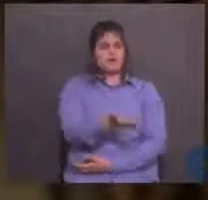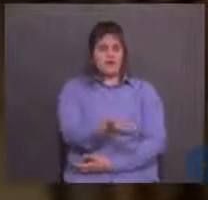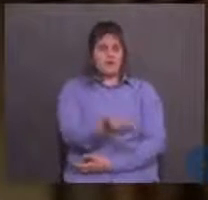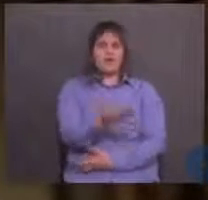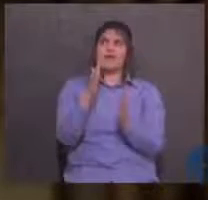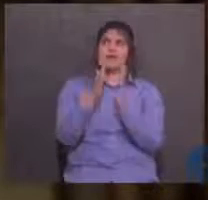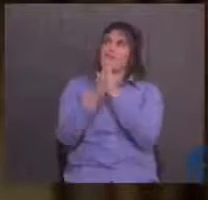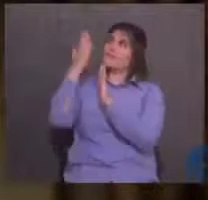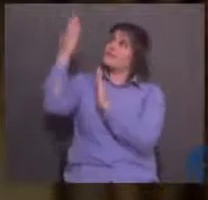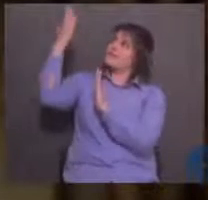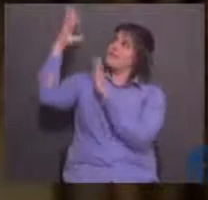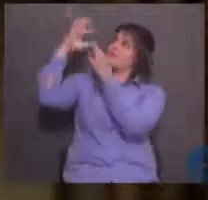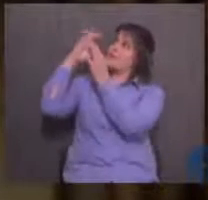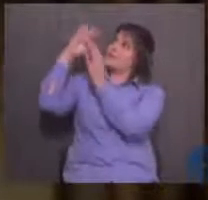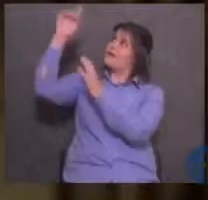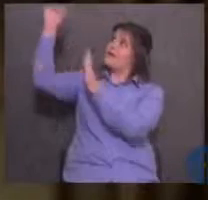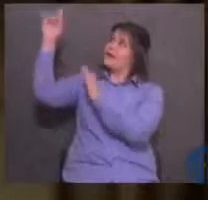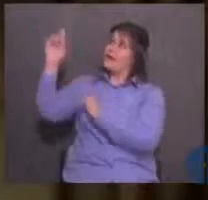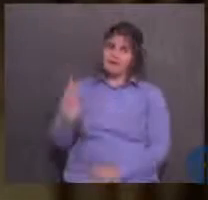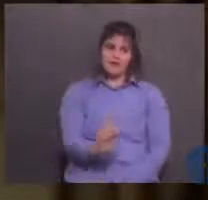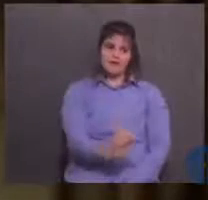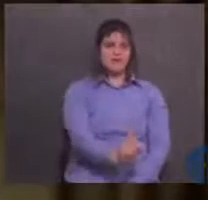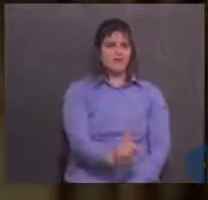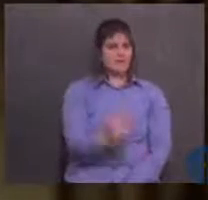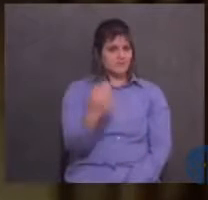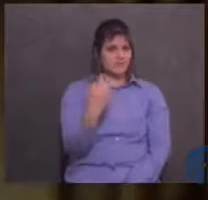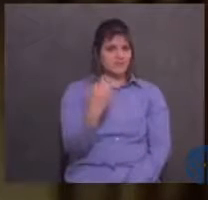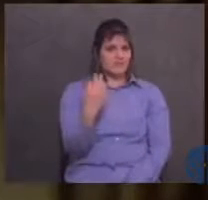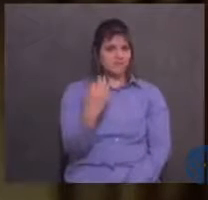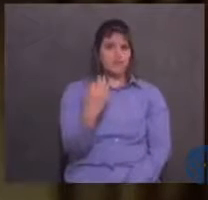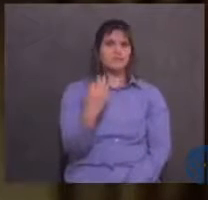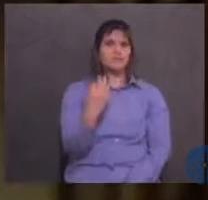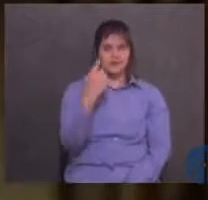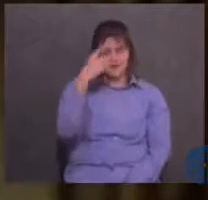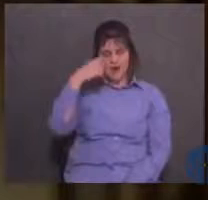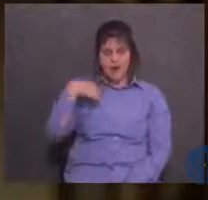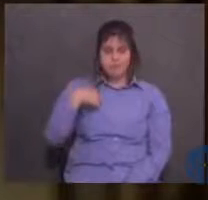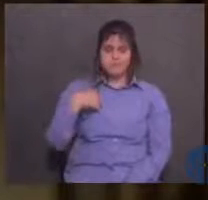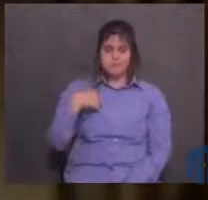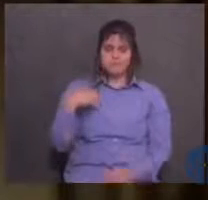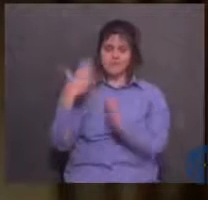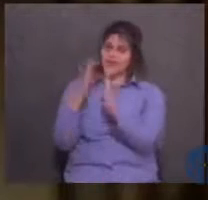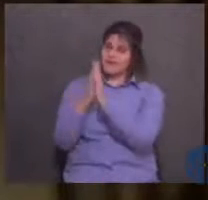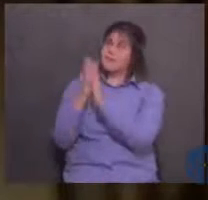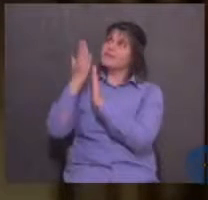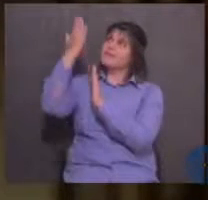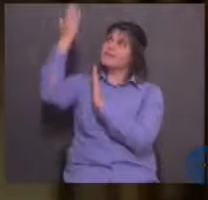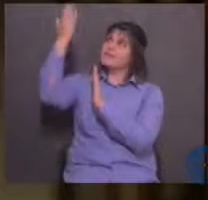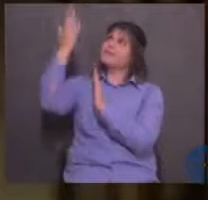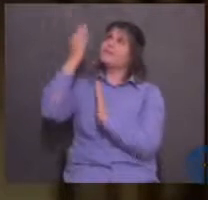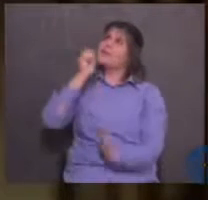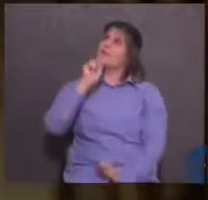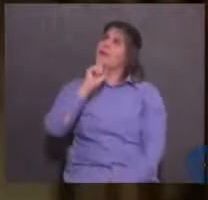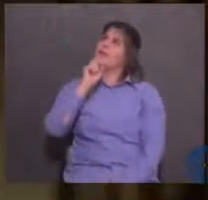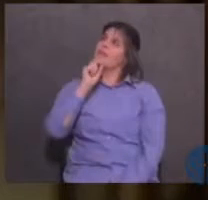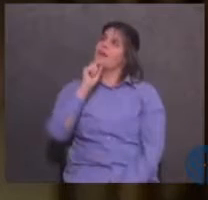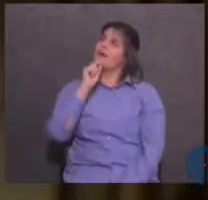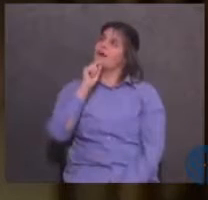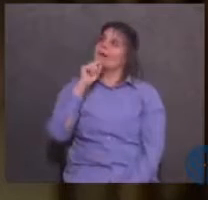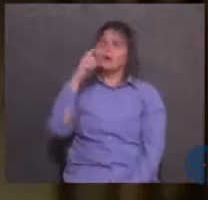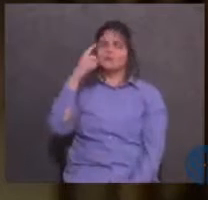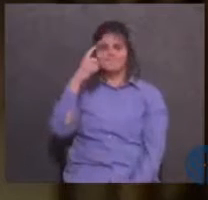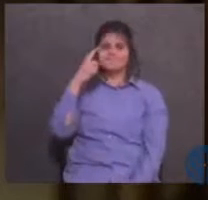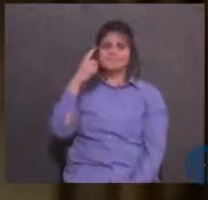Deus que veio ao nosso encontro, tomamos consciência que Deus também se pode mostrar na nossa